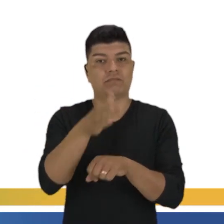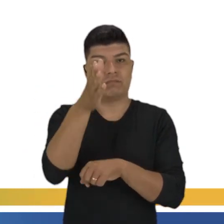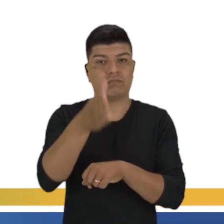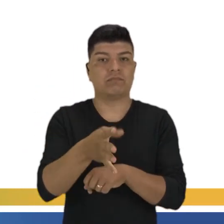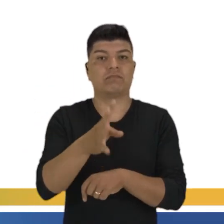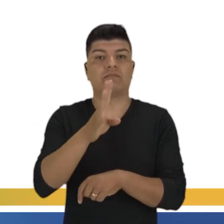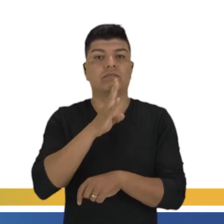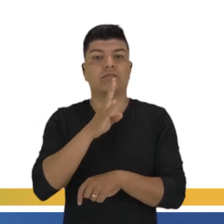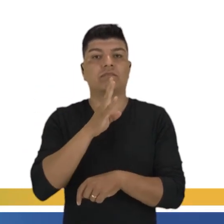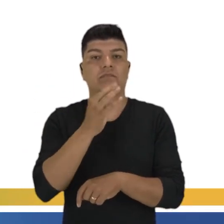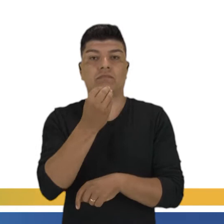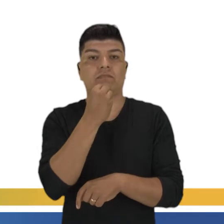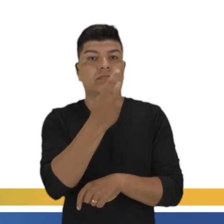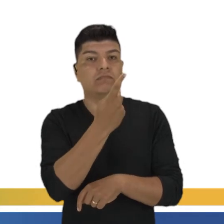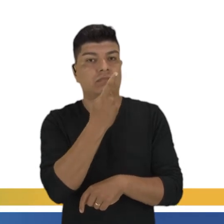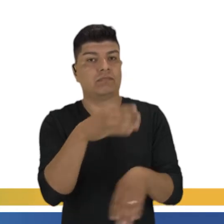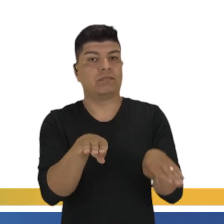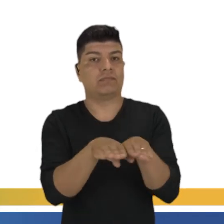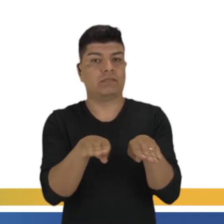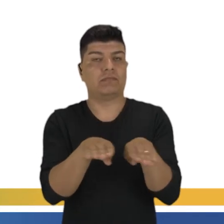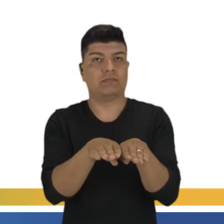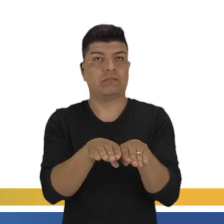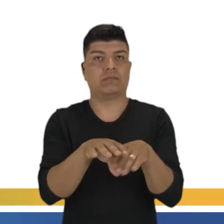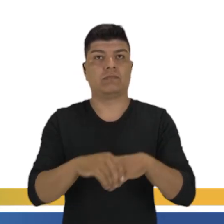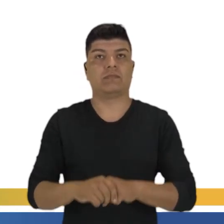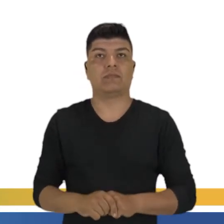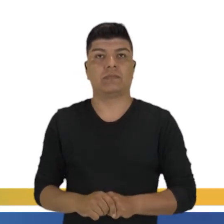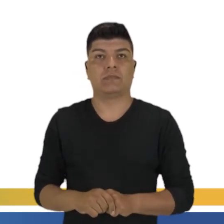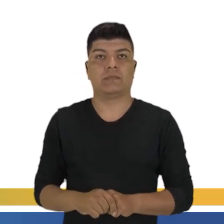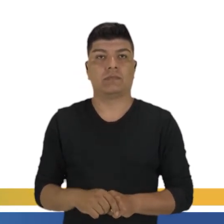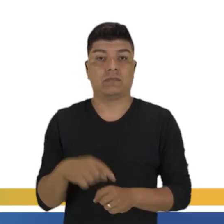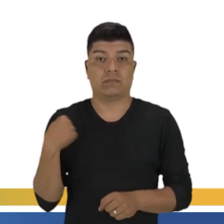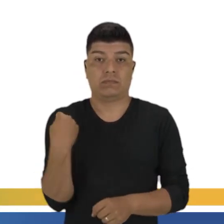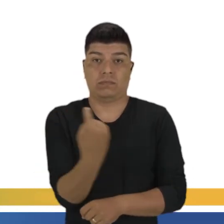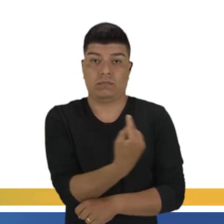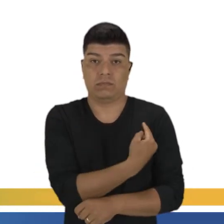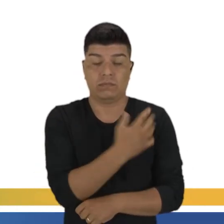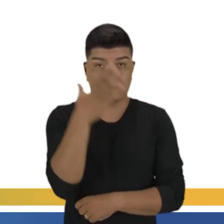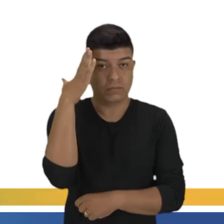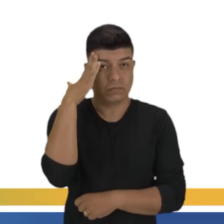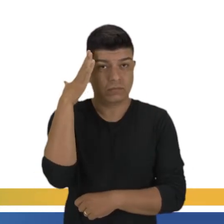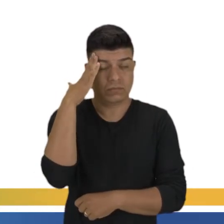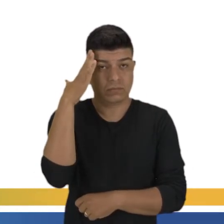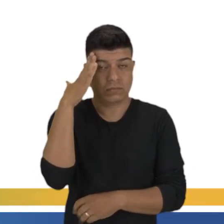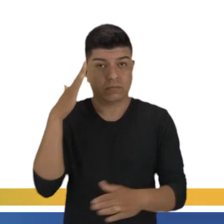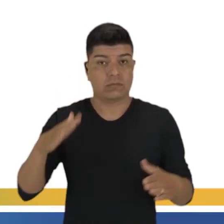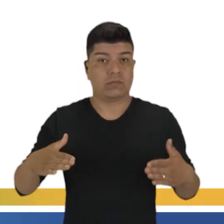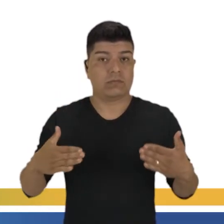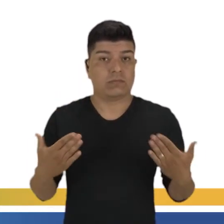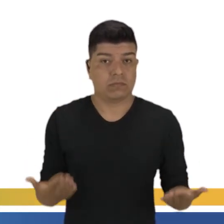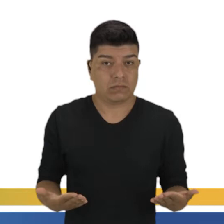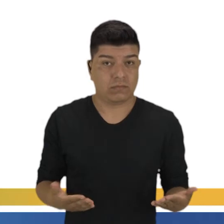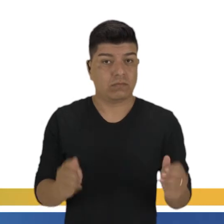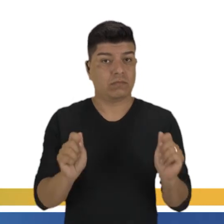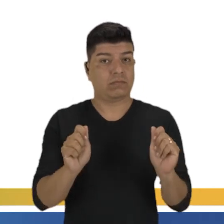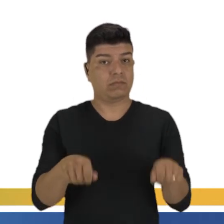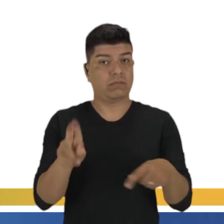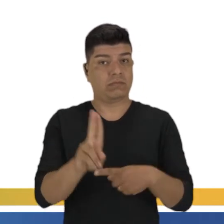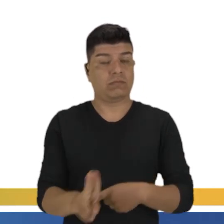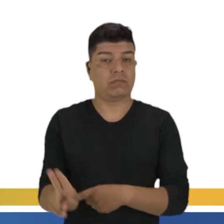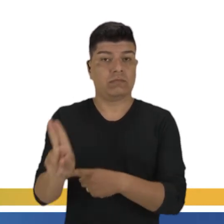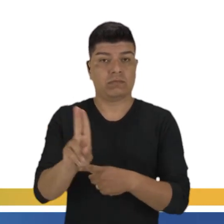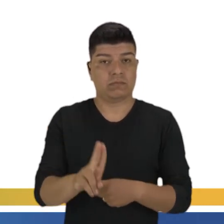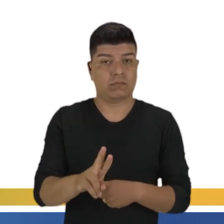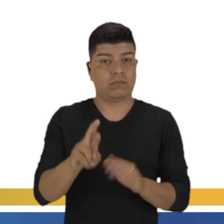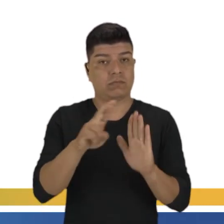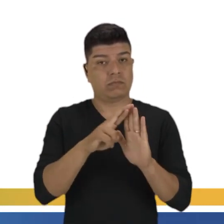diretamente proporcional e inversamente proporcional, para nós sabermos qual a possibilidade de utilizar a